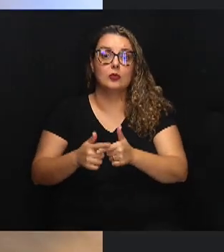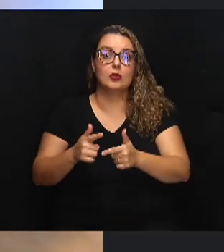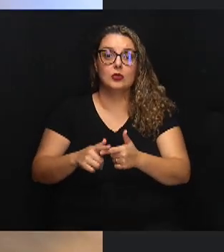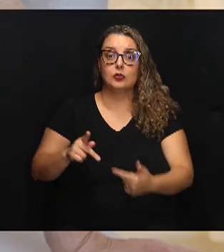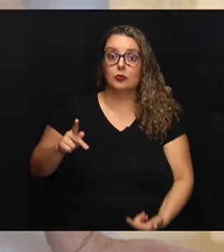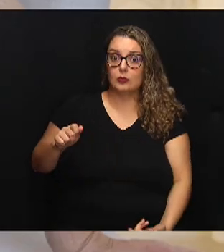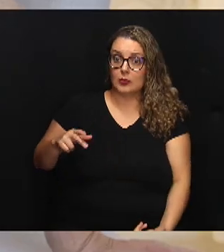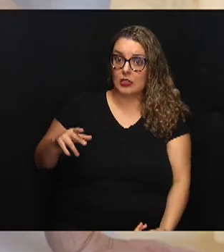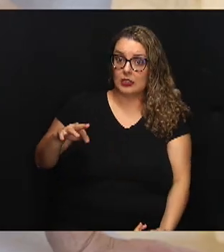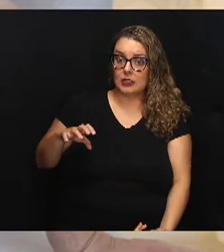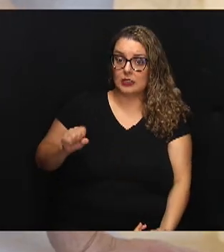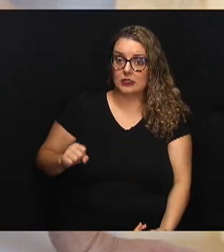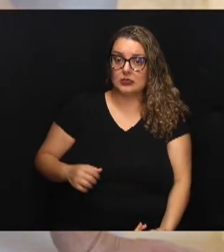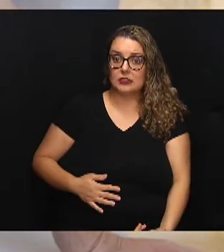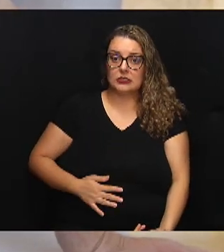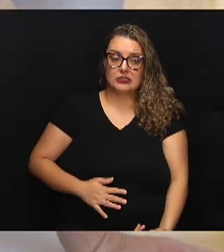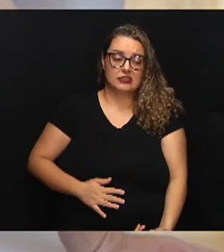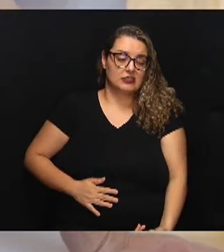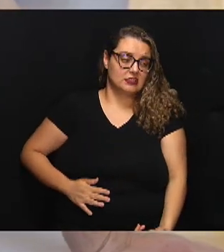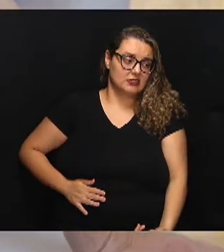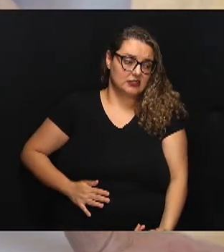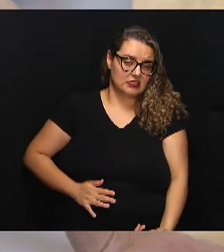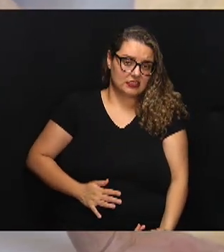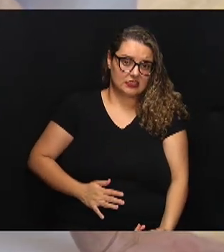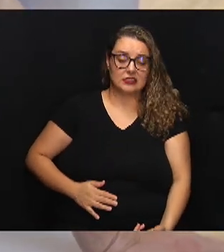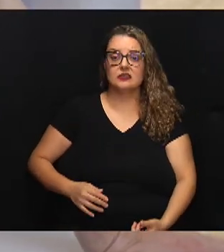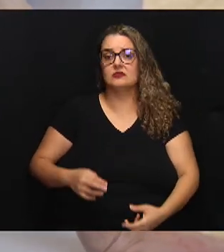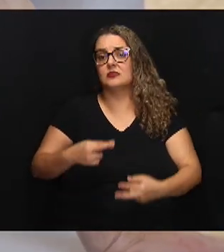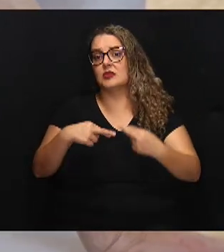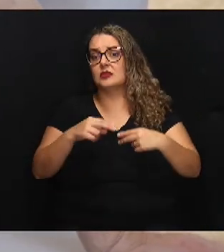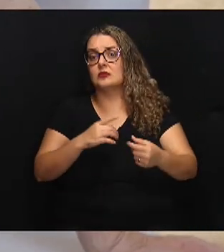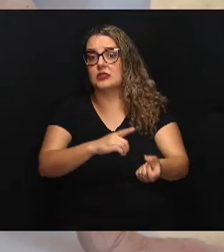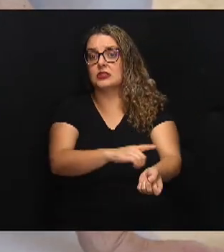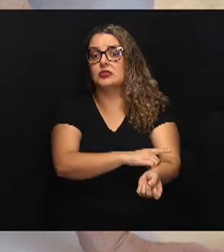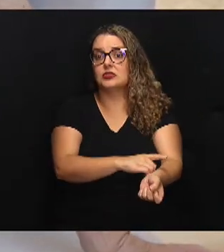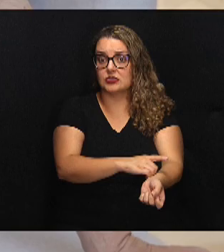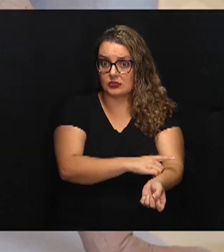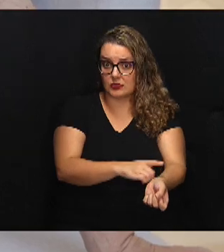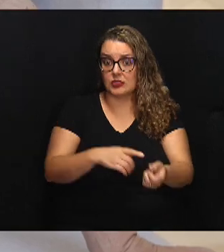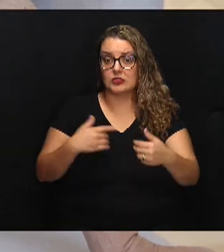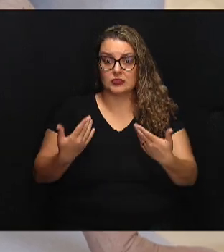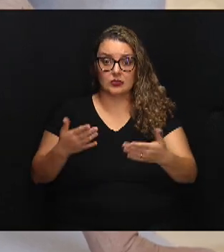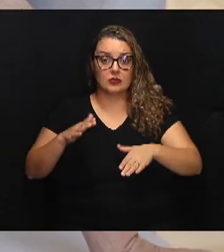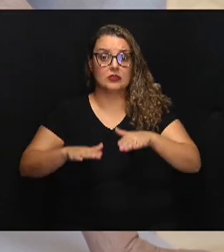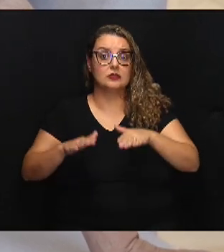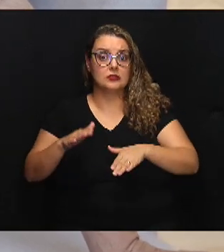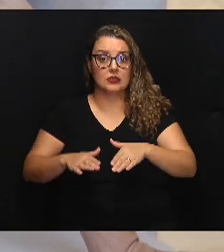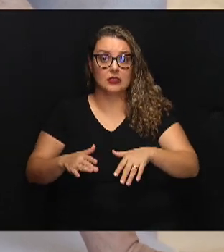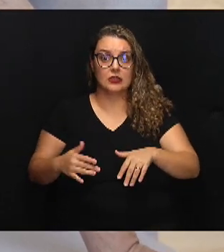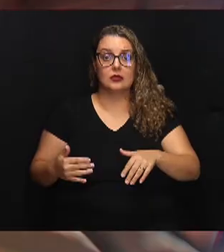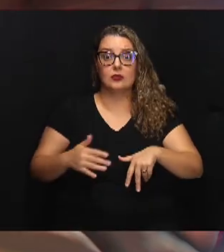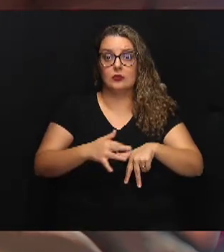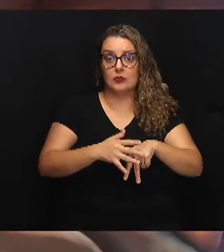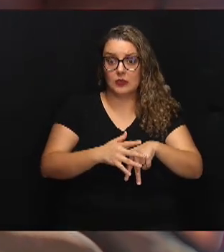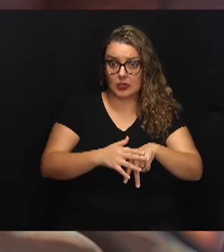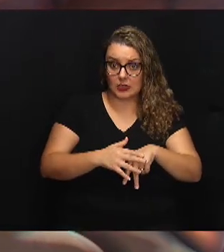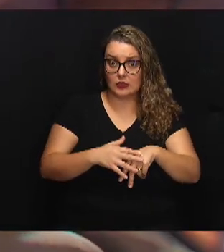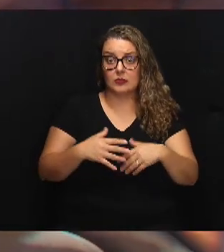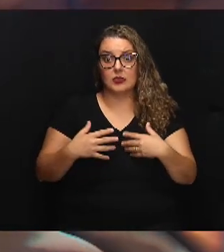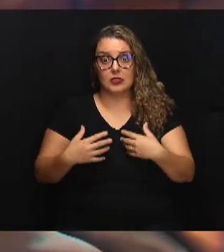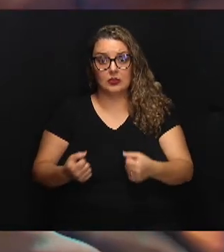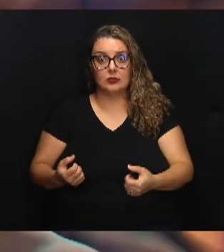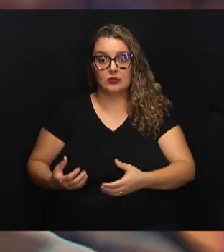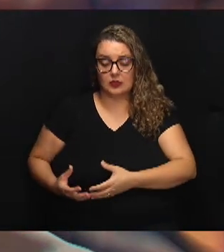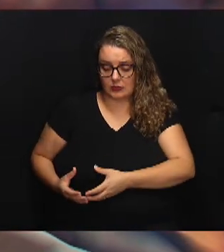muitas vezes cursar com problemas relacionados a diabetes. Então, muitas vezes até o paciente que é submetido à retirada